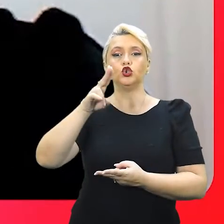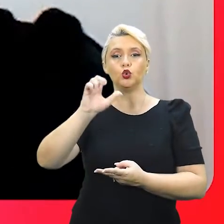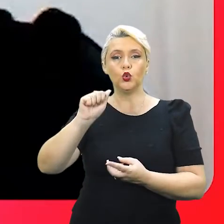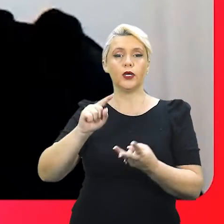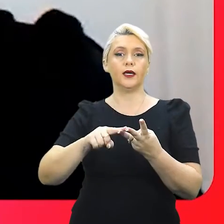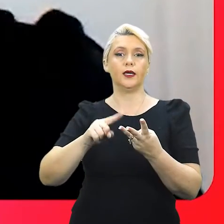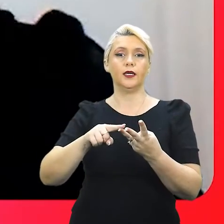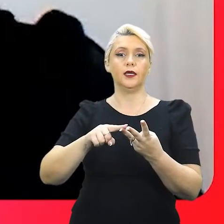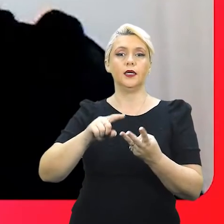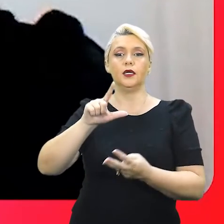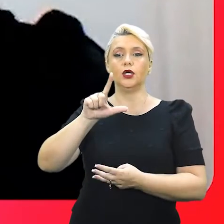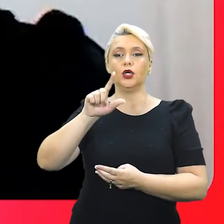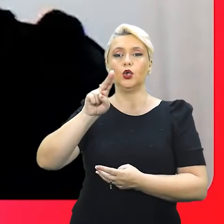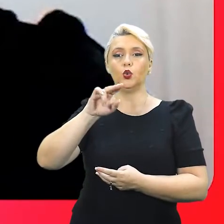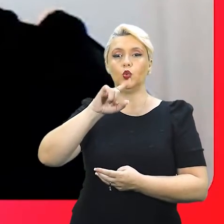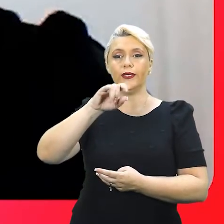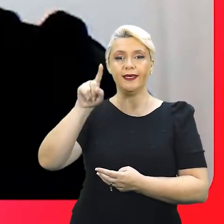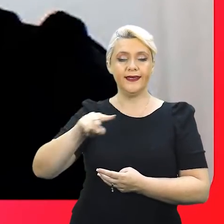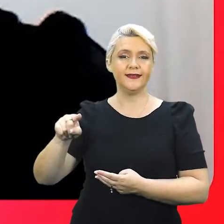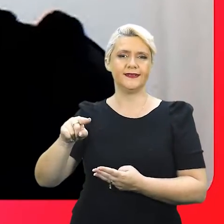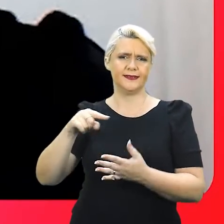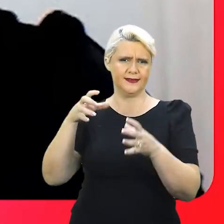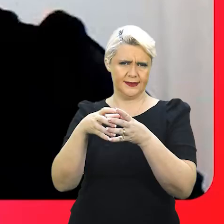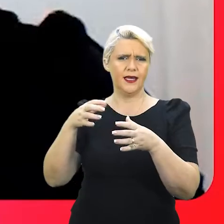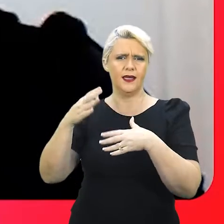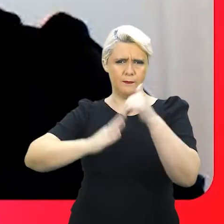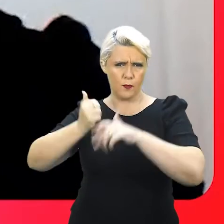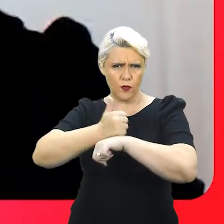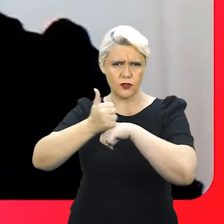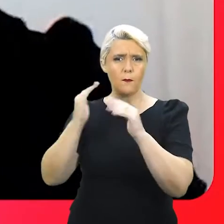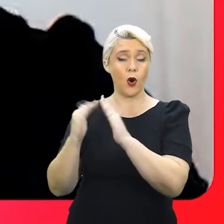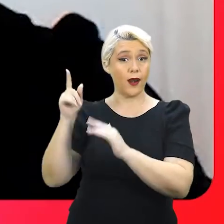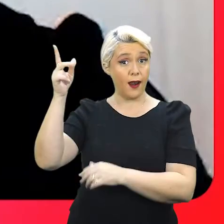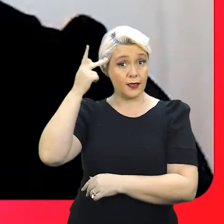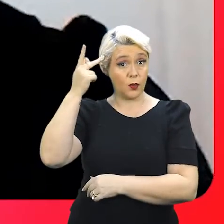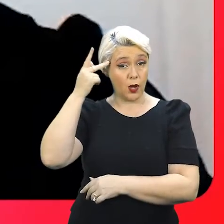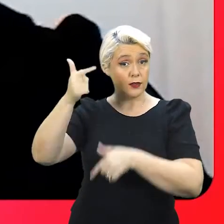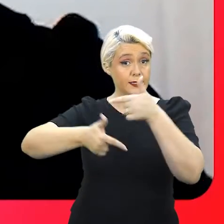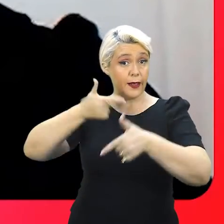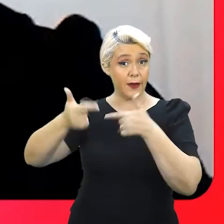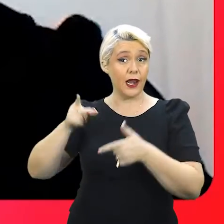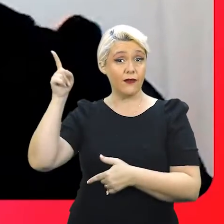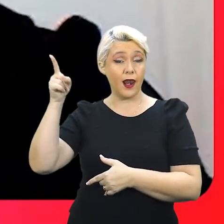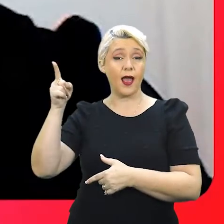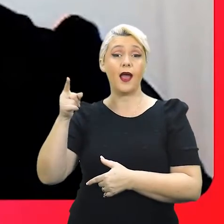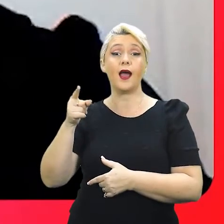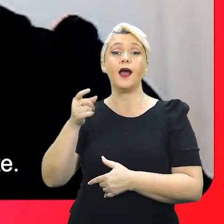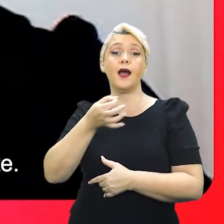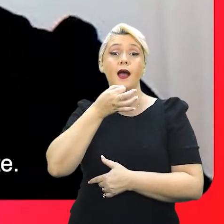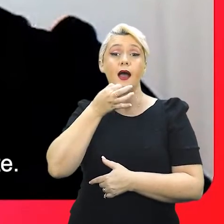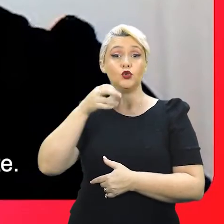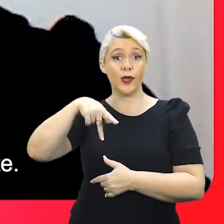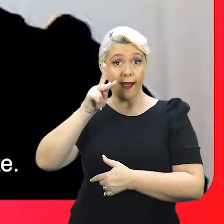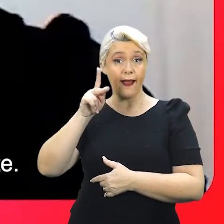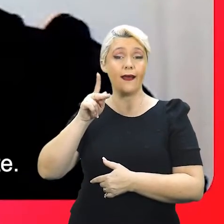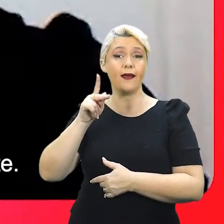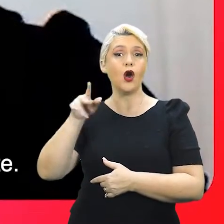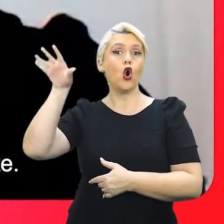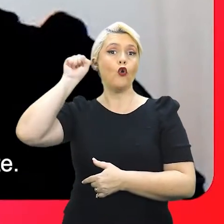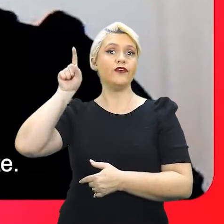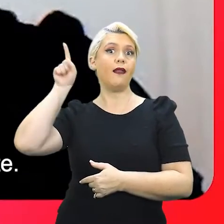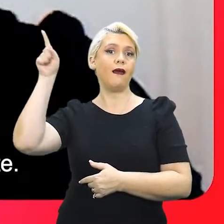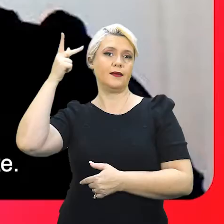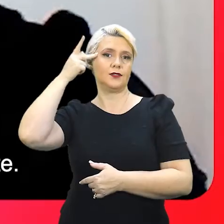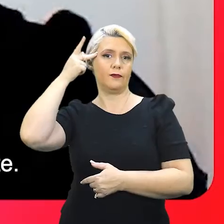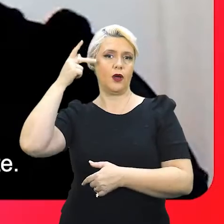o Luiz Henrique Gurian, que eram profissionais de São Paulo que trabalhavam na Rádio K do Brasil em Goiânia,